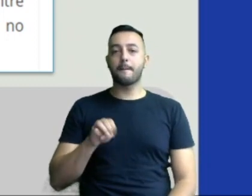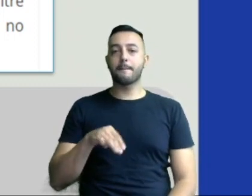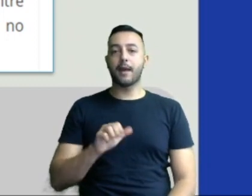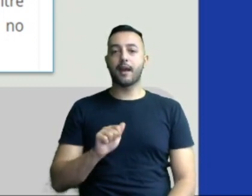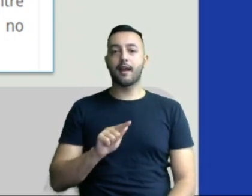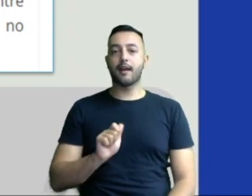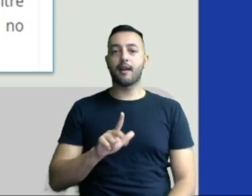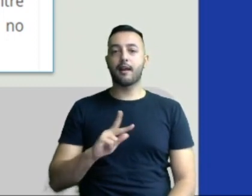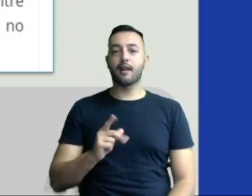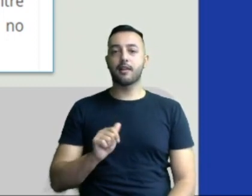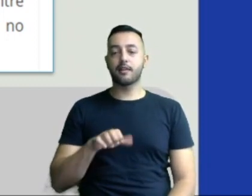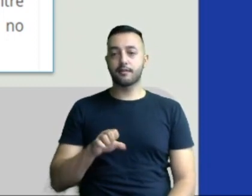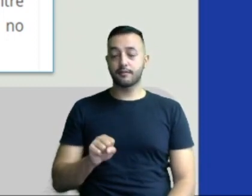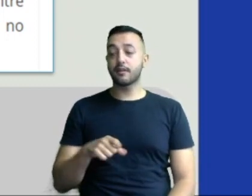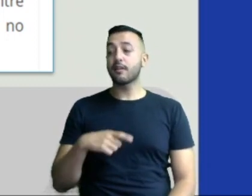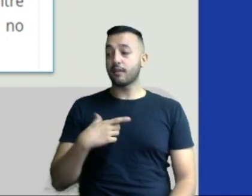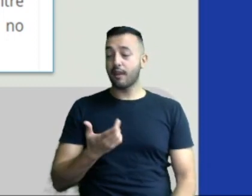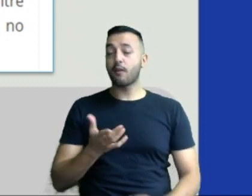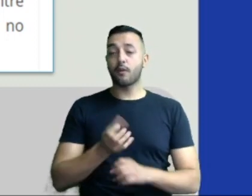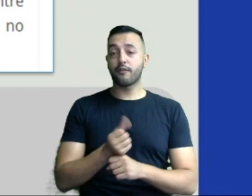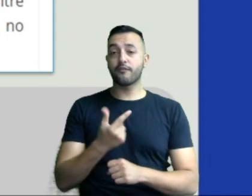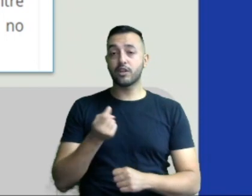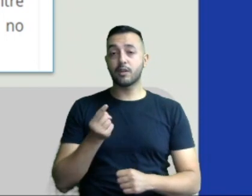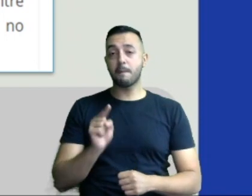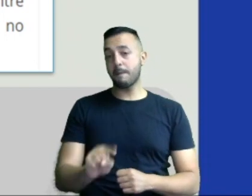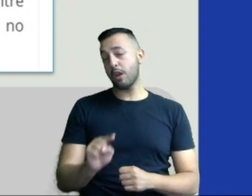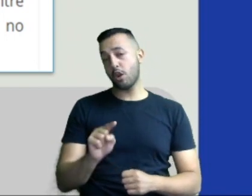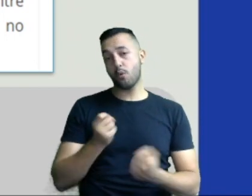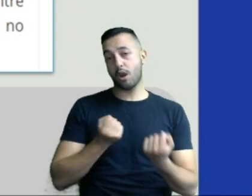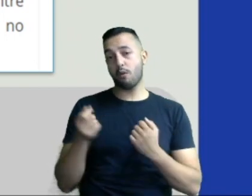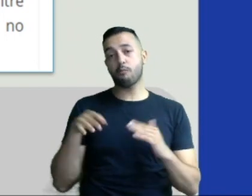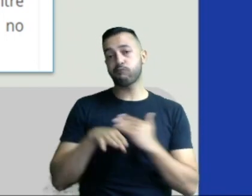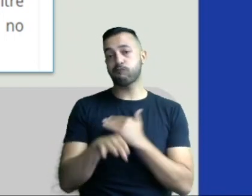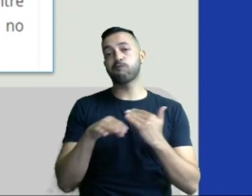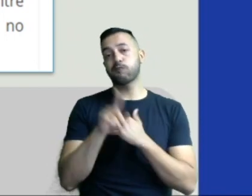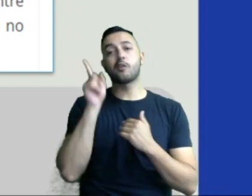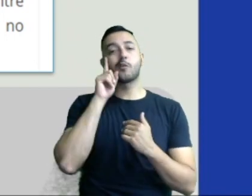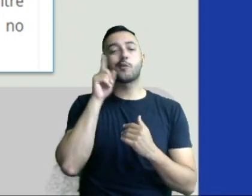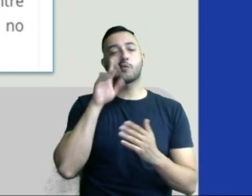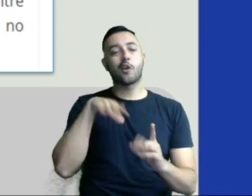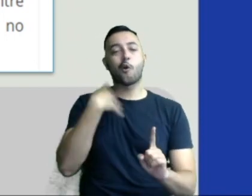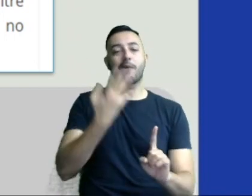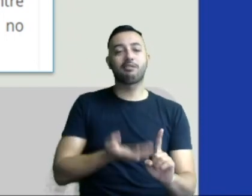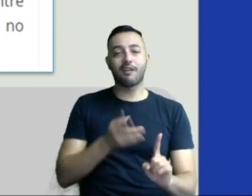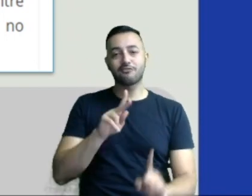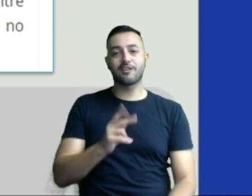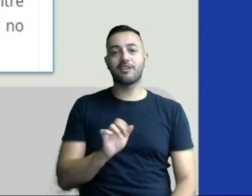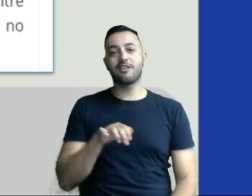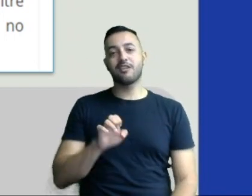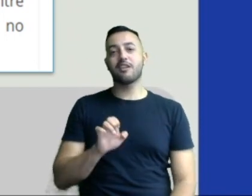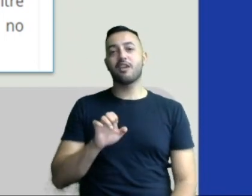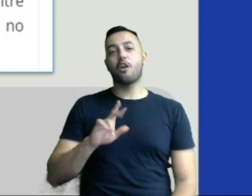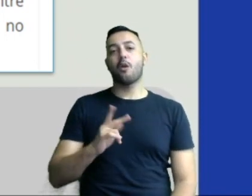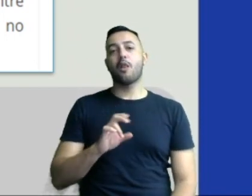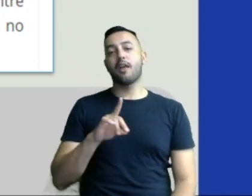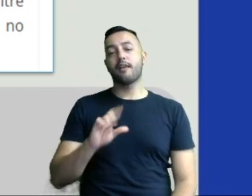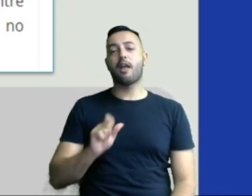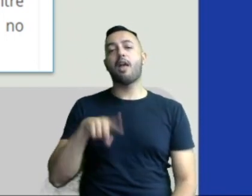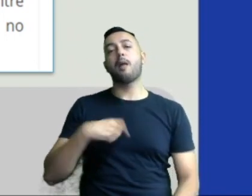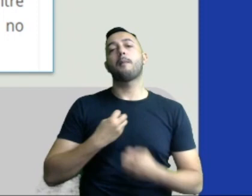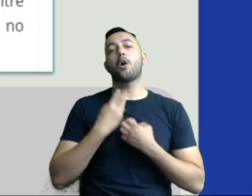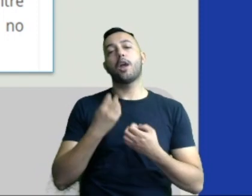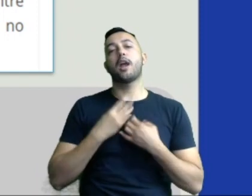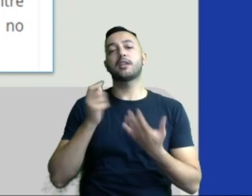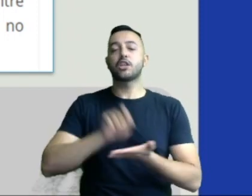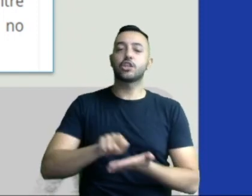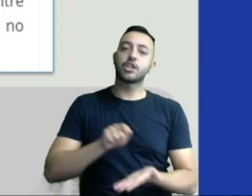20 mil veículos circulam diariamente pela avenida que homenageia Henrique de Holanda. Henrique de Holanda foi poeta,